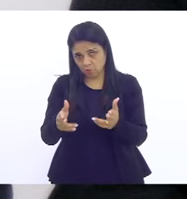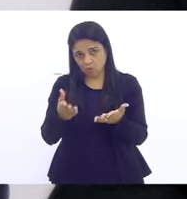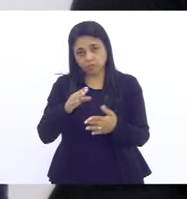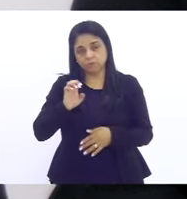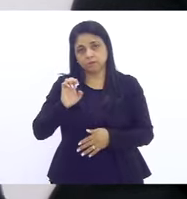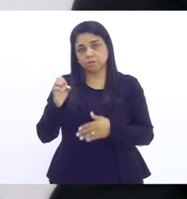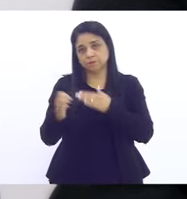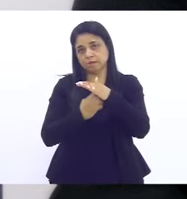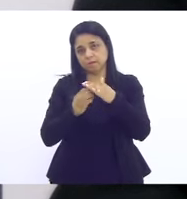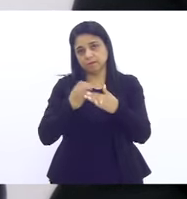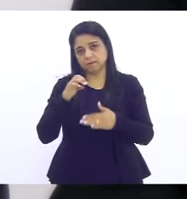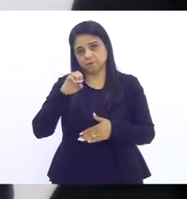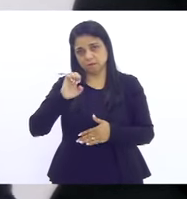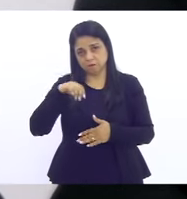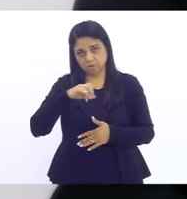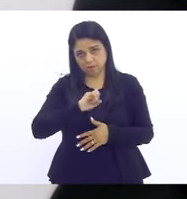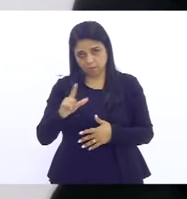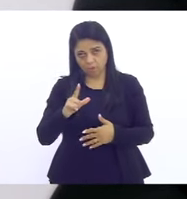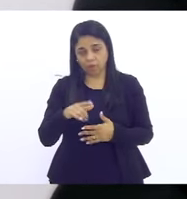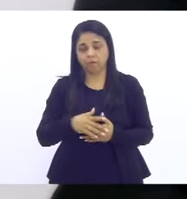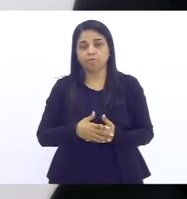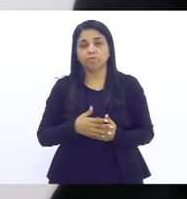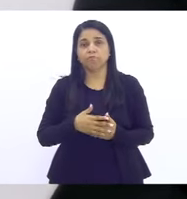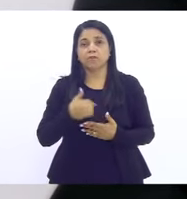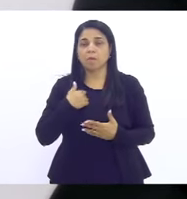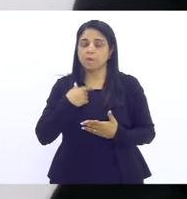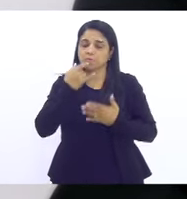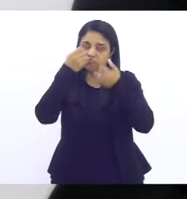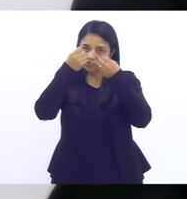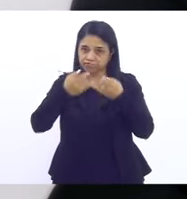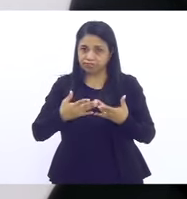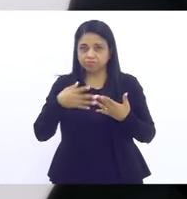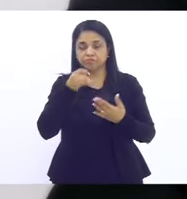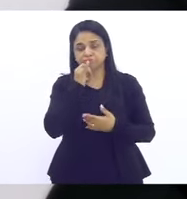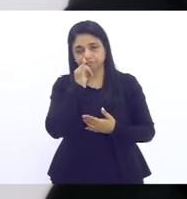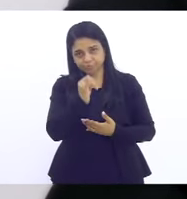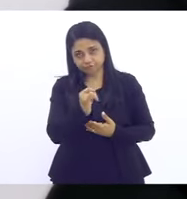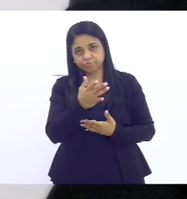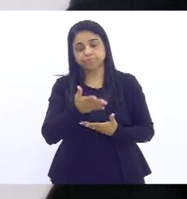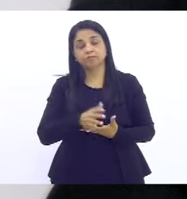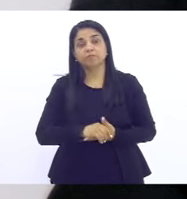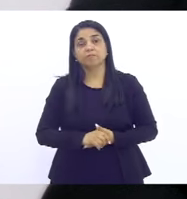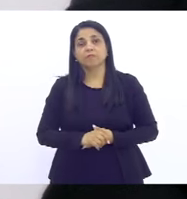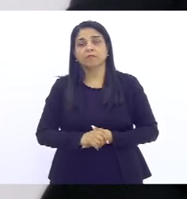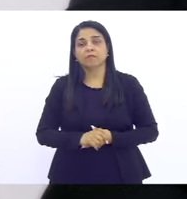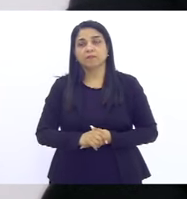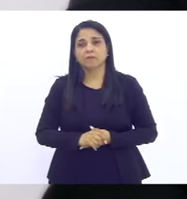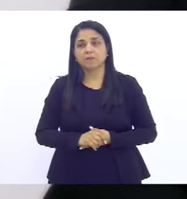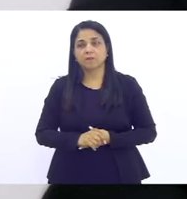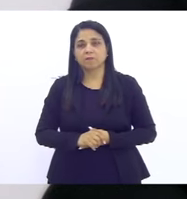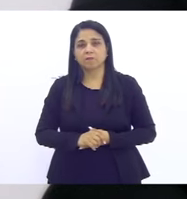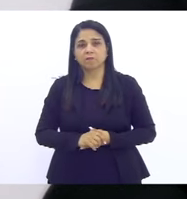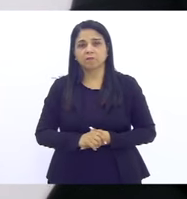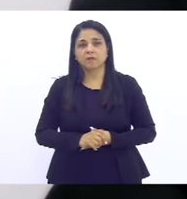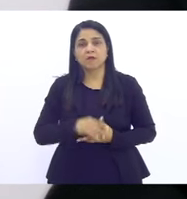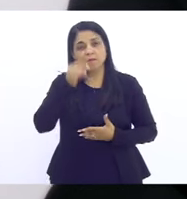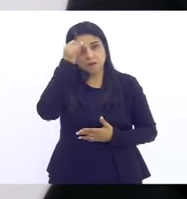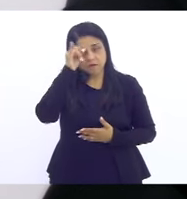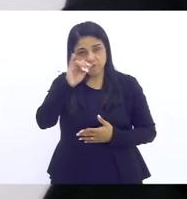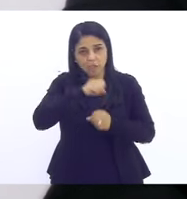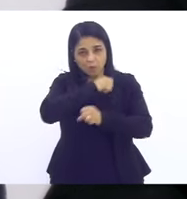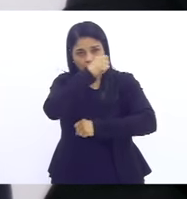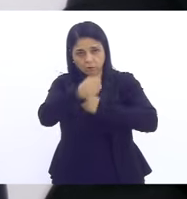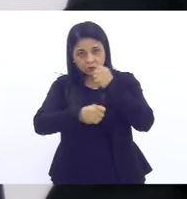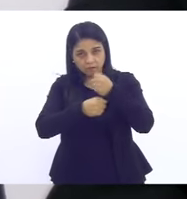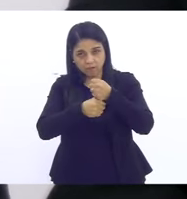ANEEL. Senhor presidente, essas são as minhas considerações. Tudo isso para evitar que, no próximo ano,